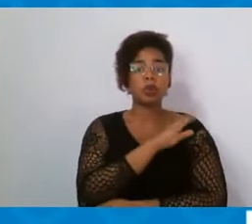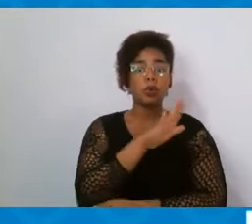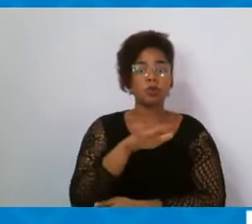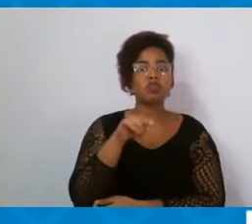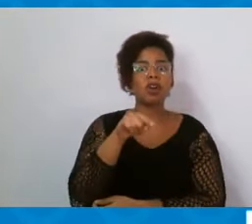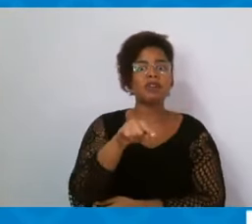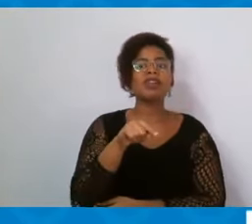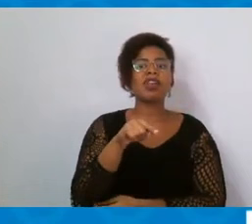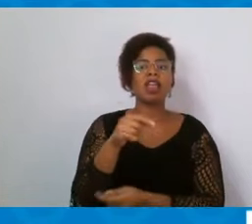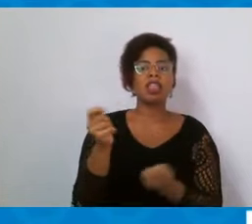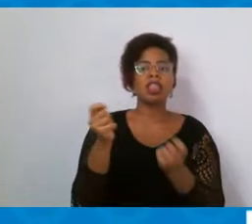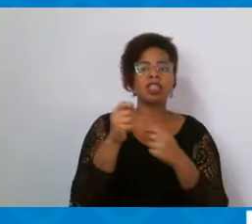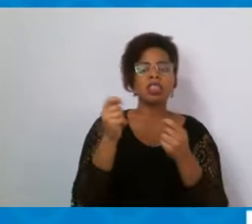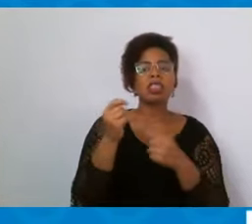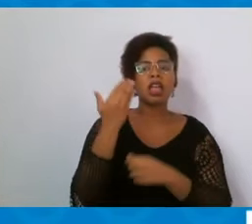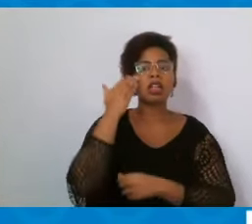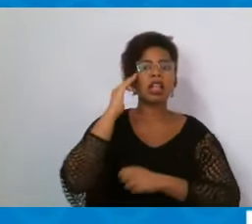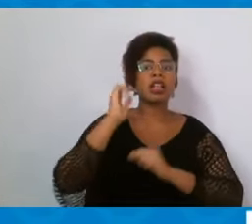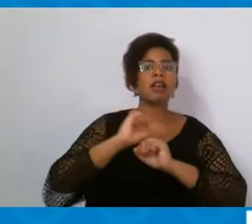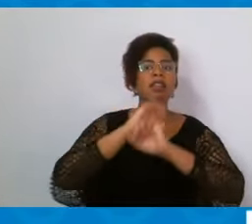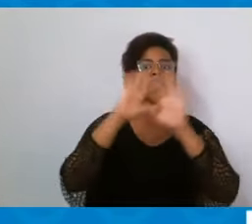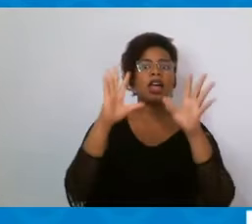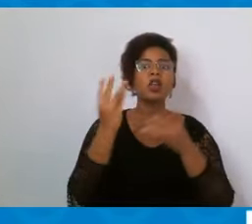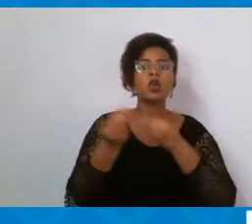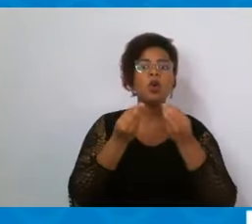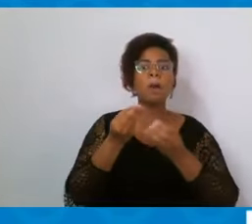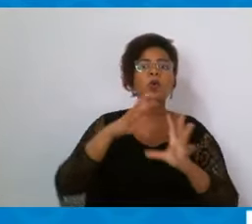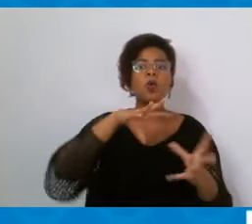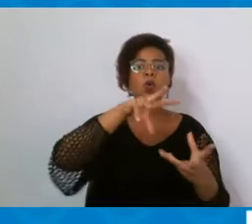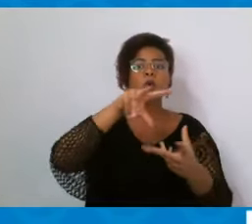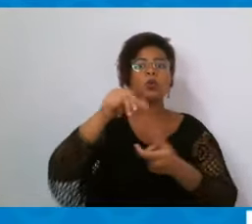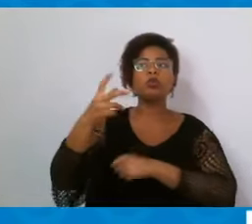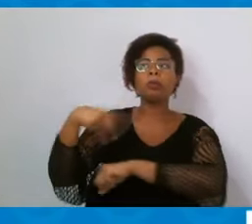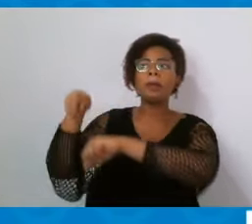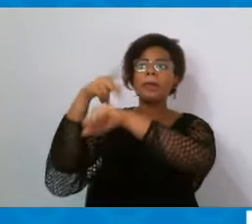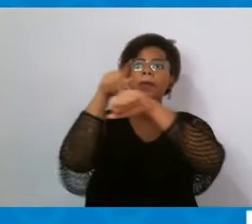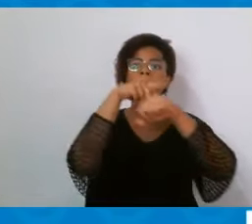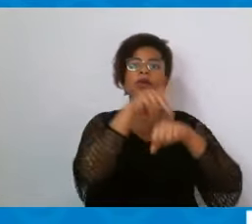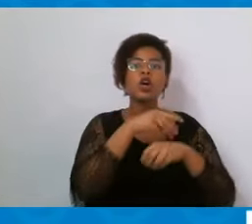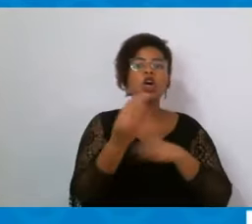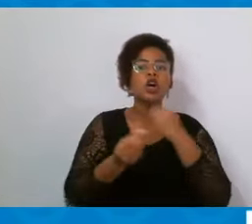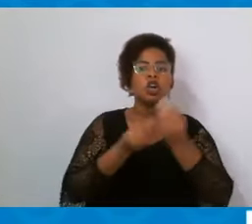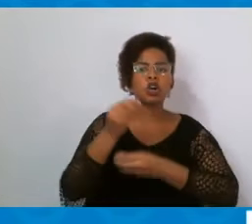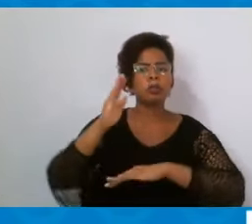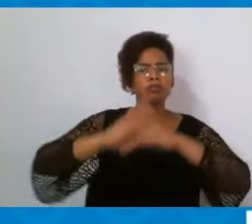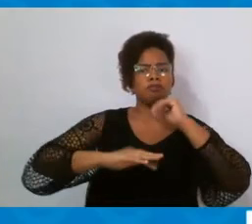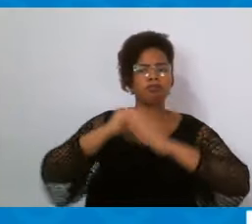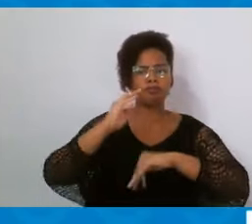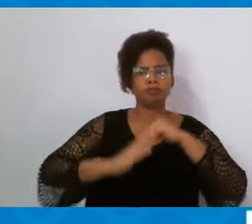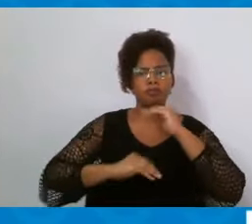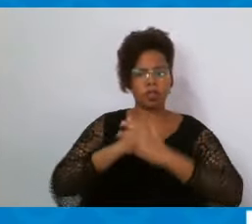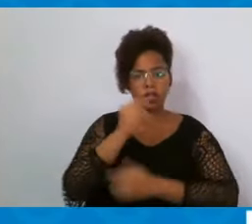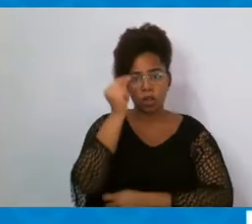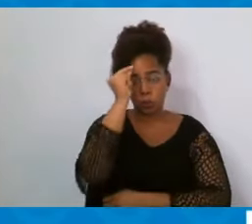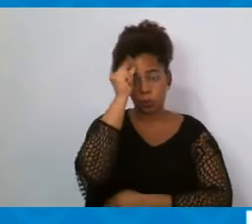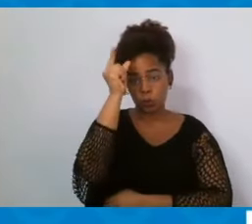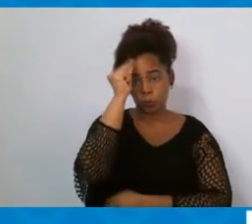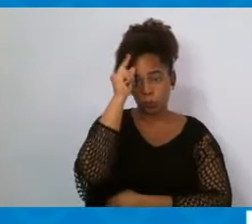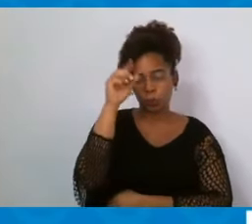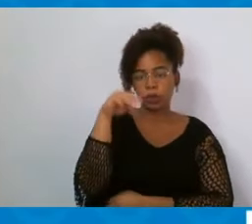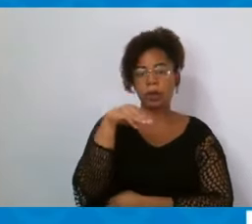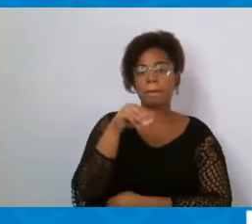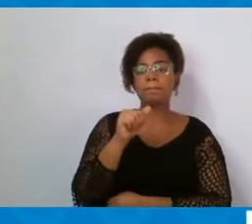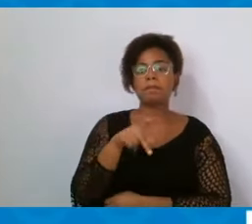de pessoas que estão trabalhando nessas coisas também. Então, eu acho isso bacana nesse contexto que eu estou falando aqui, tá? Então,